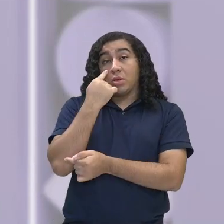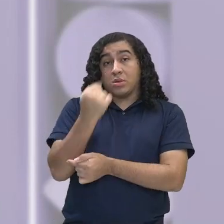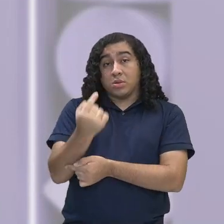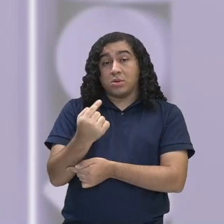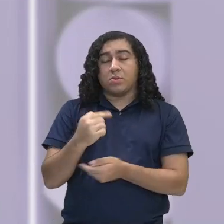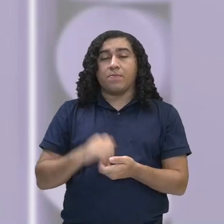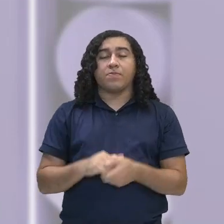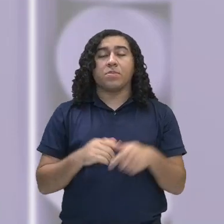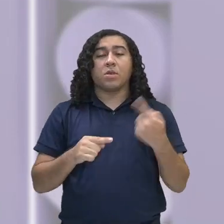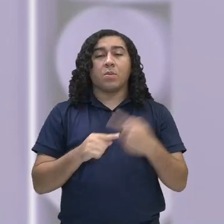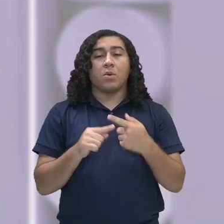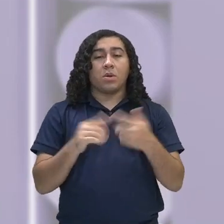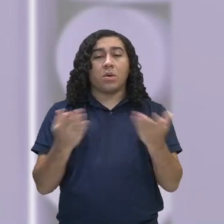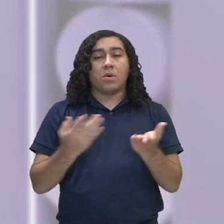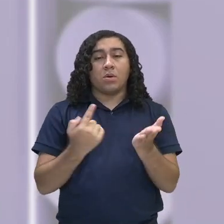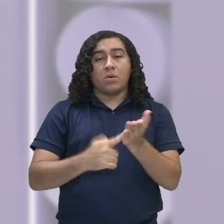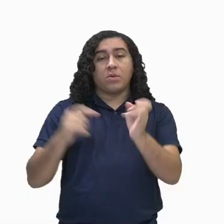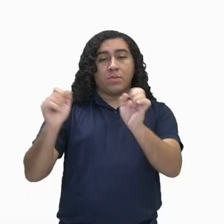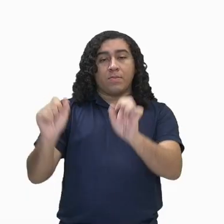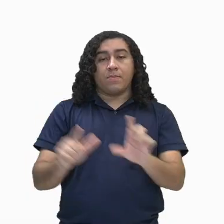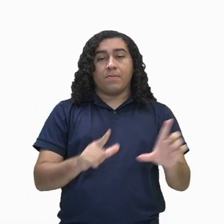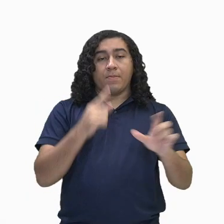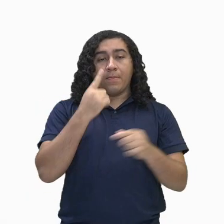E aqui eu vou te convidar para a próxima cartela.